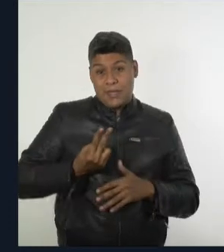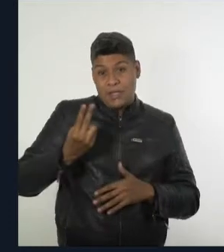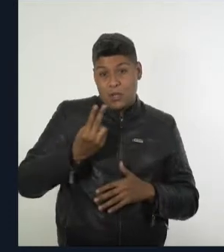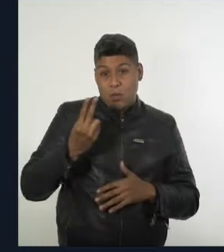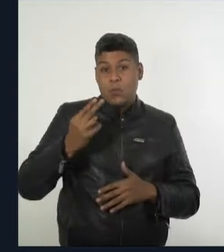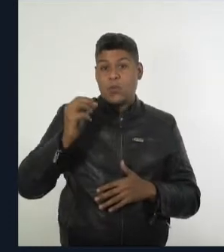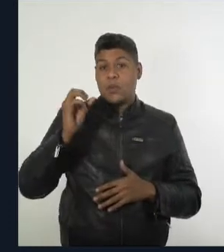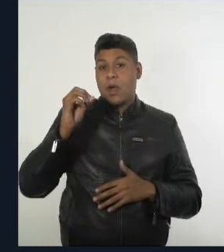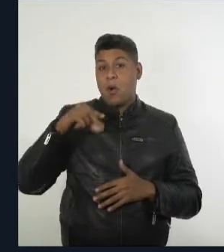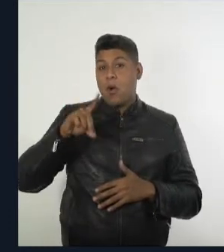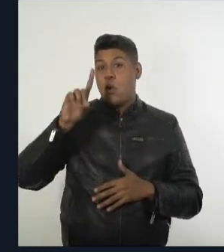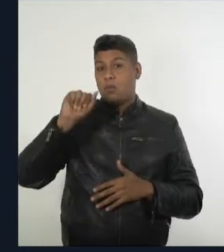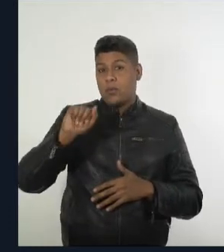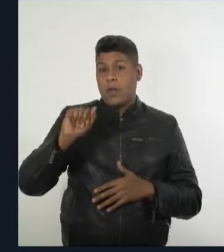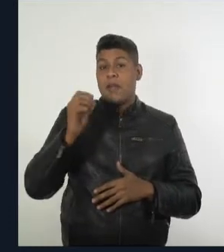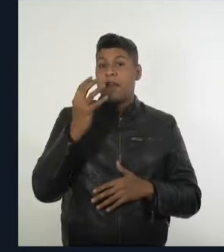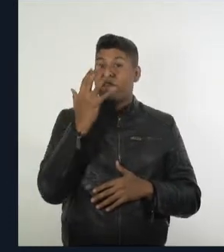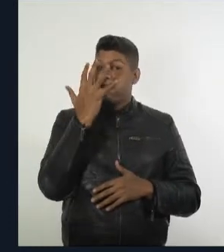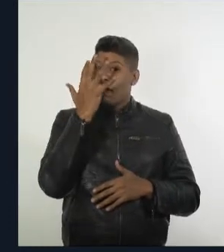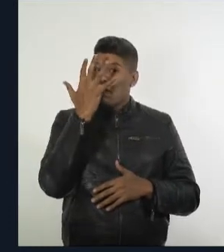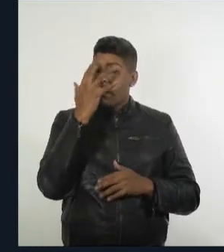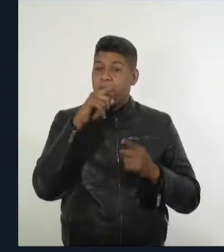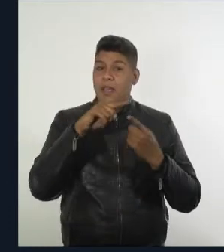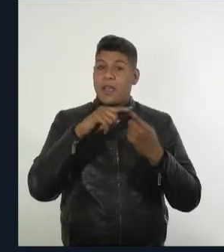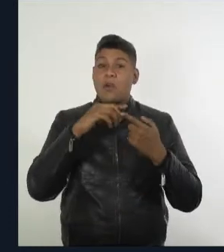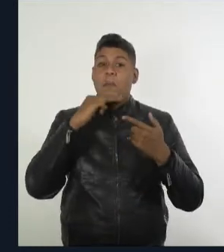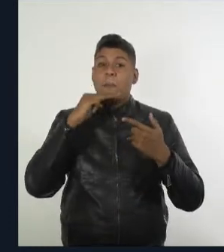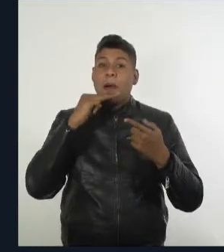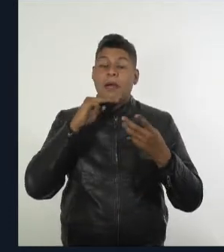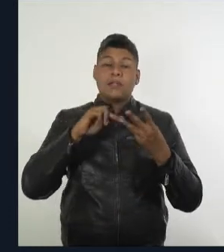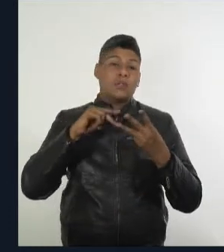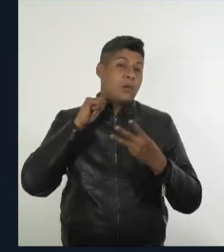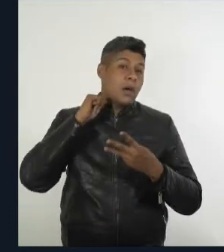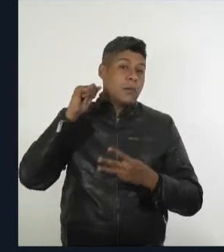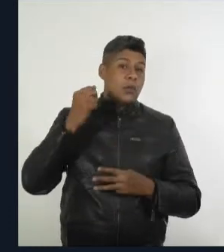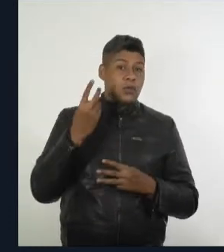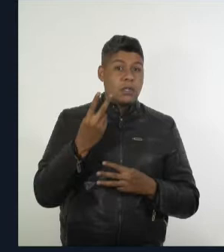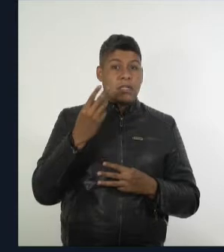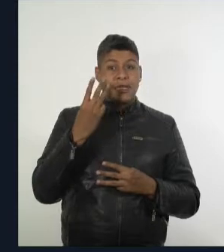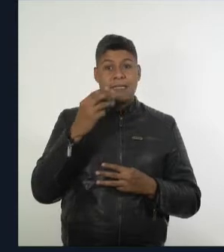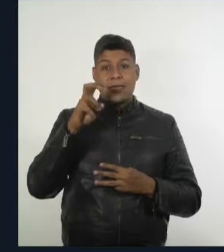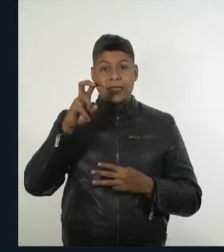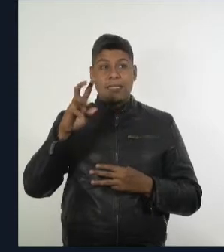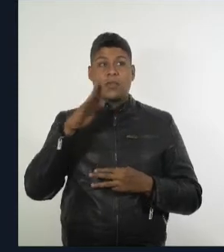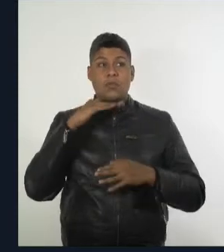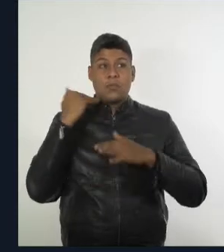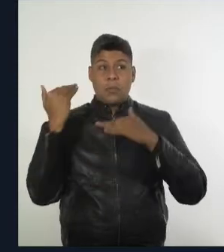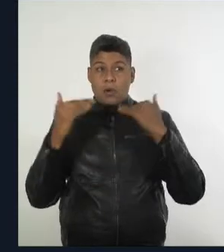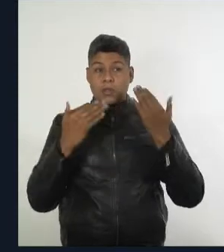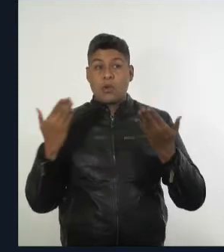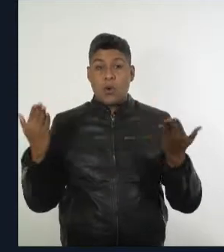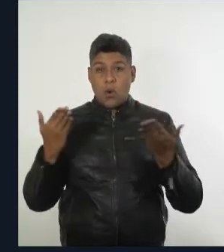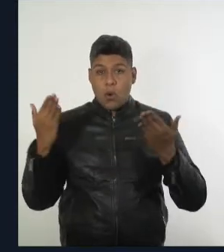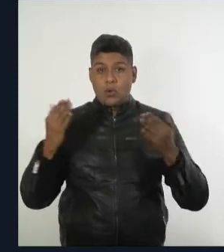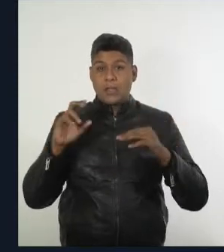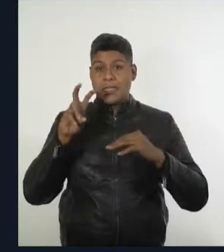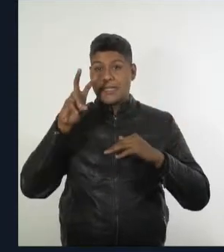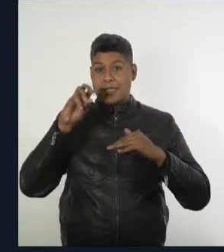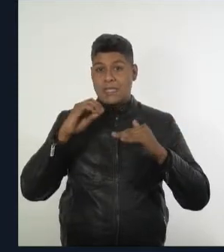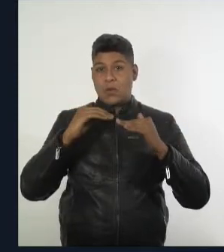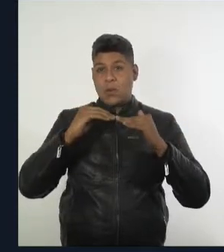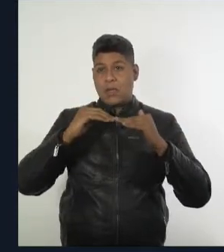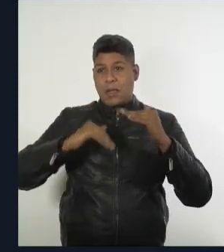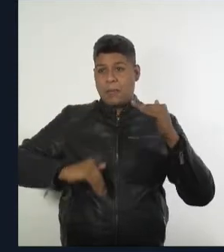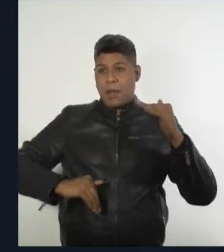fevereiro, março e abril, uma média móvel de óbitos de 235 óbitos e hoje nós estamos abaixo de 50